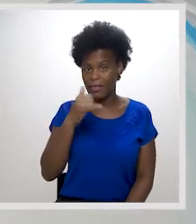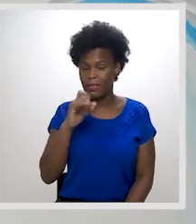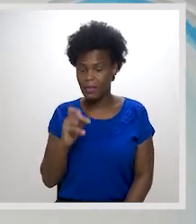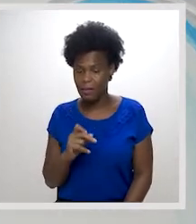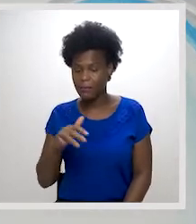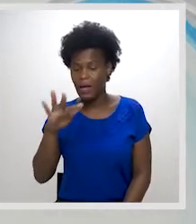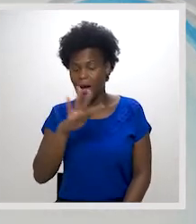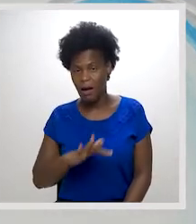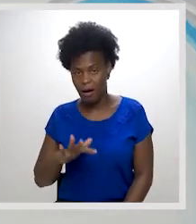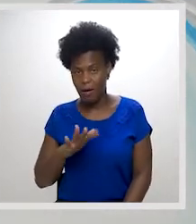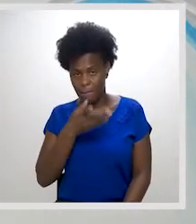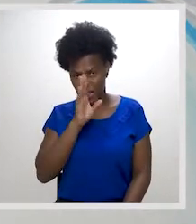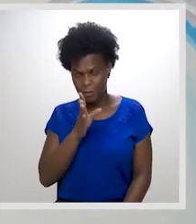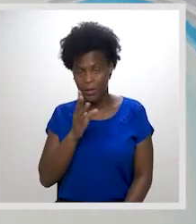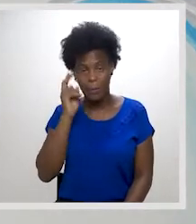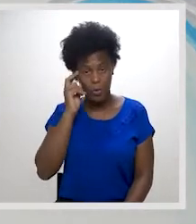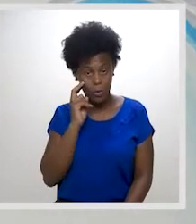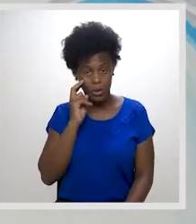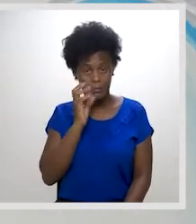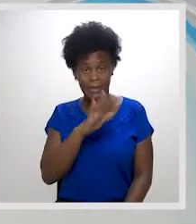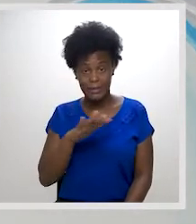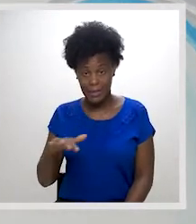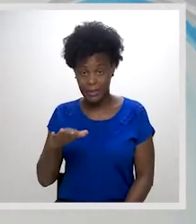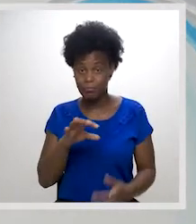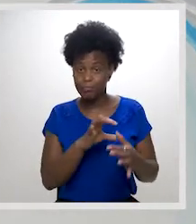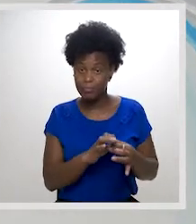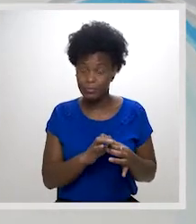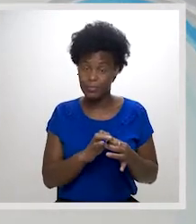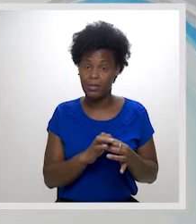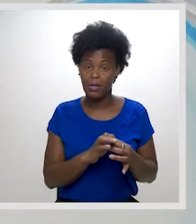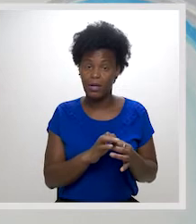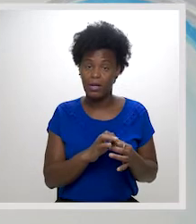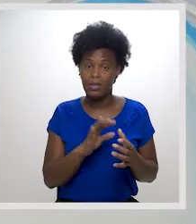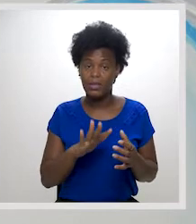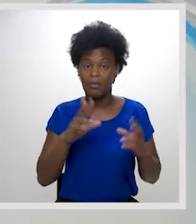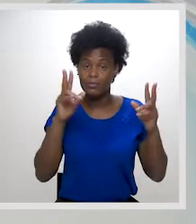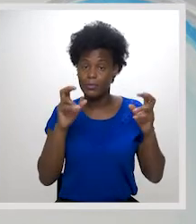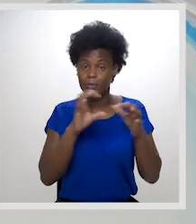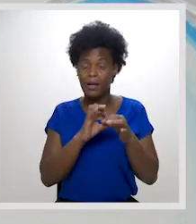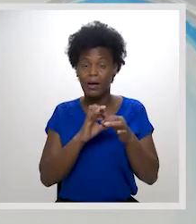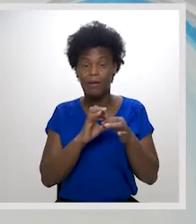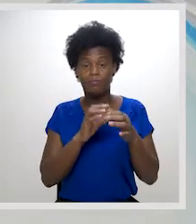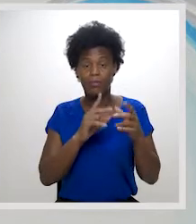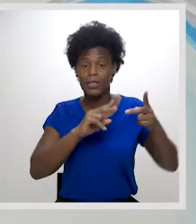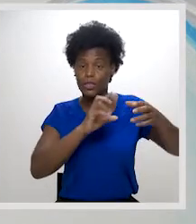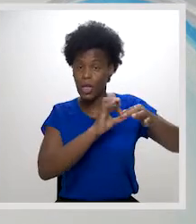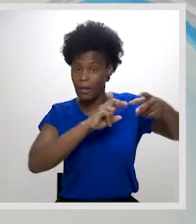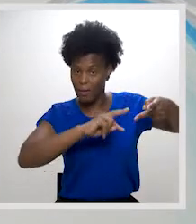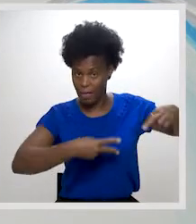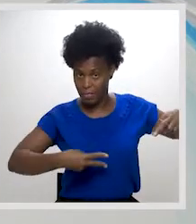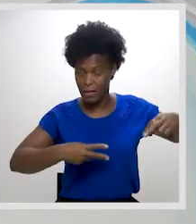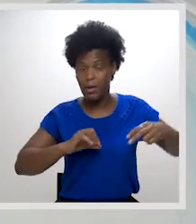área, praticamente, da biologia, uma ciência que está ligada a questões